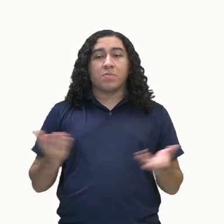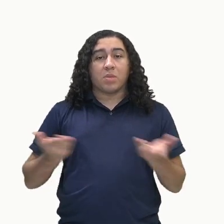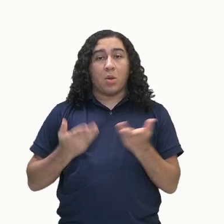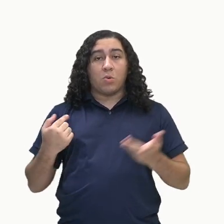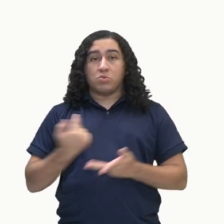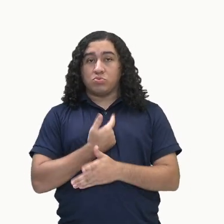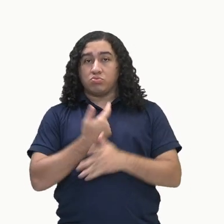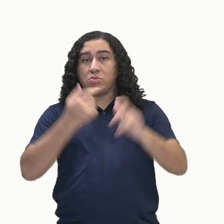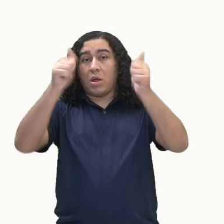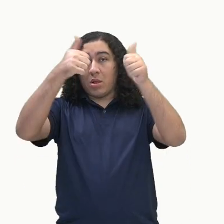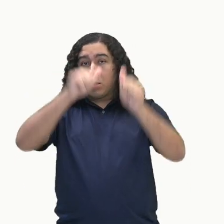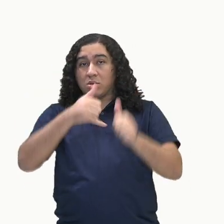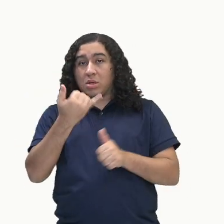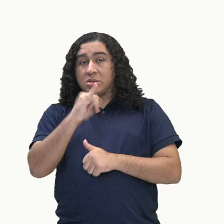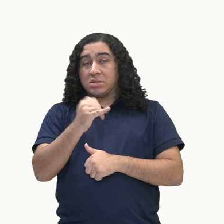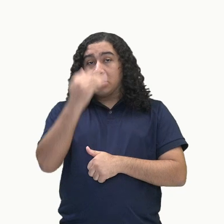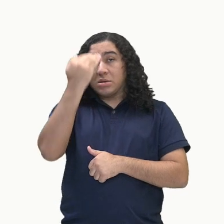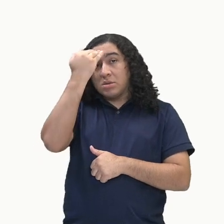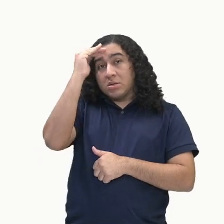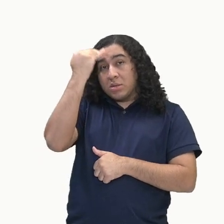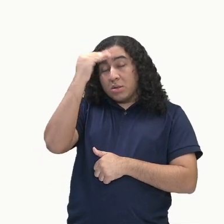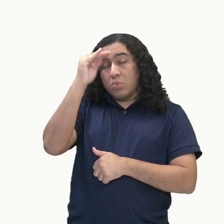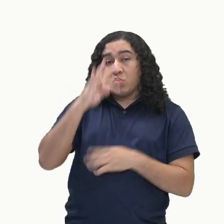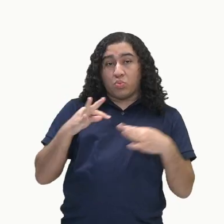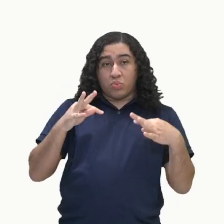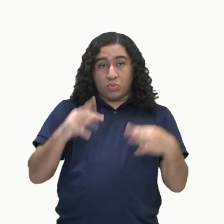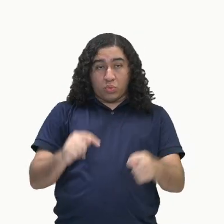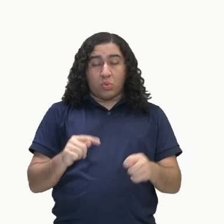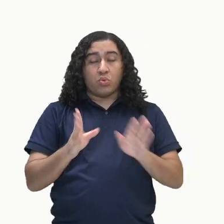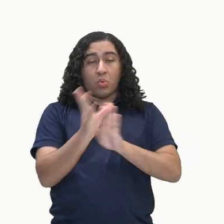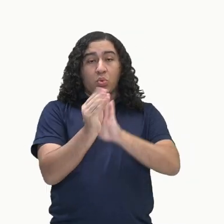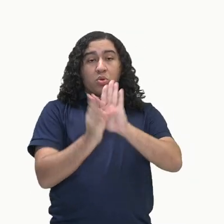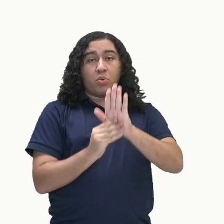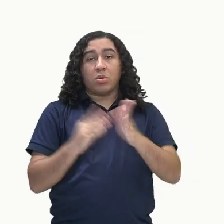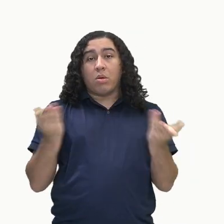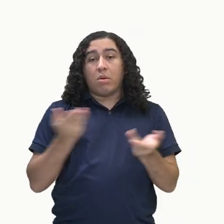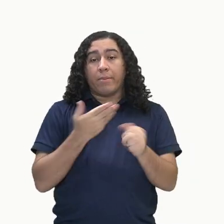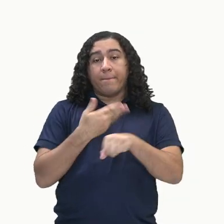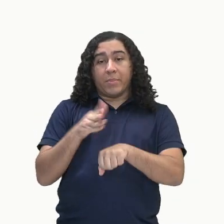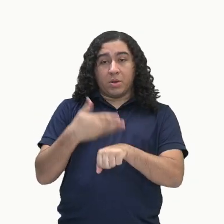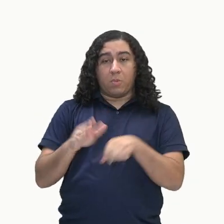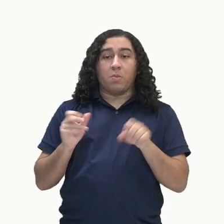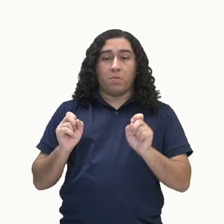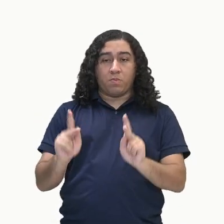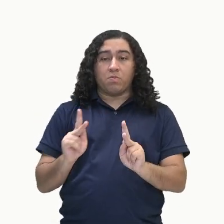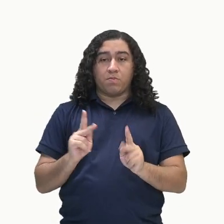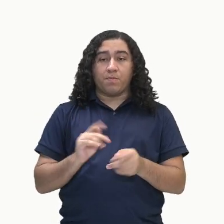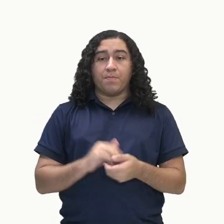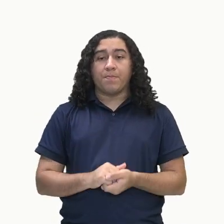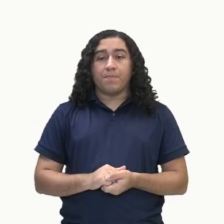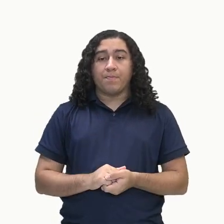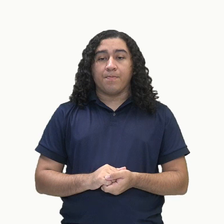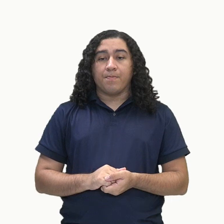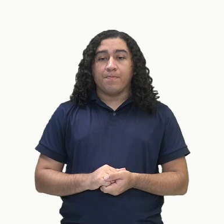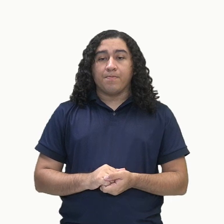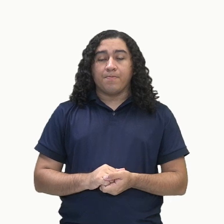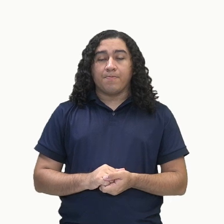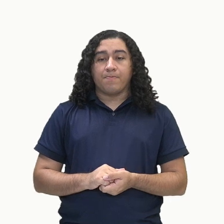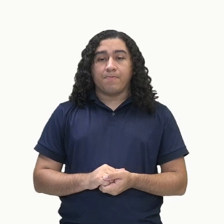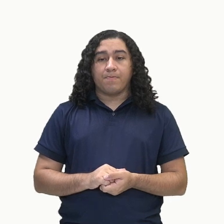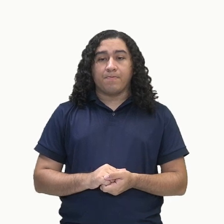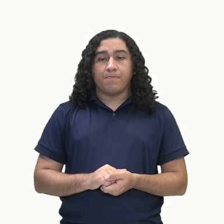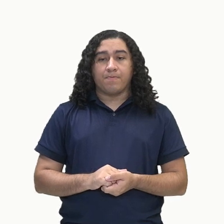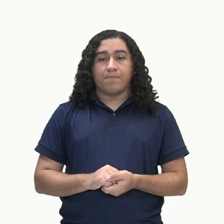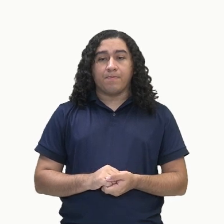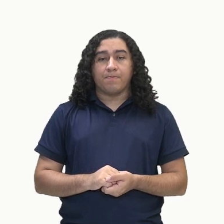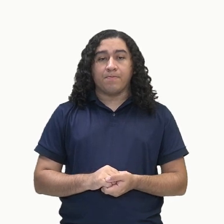entendemos direitinho aí a nossa aula por enquanto de polígono. Vamos aí dar uma praticada aí. Vamos uma aplicação. Temos